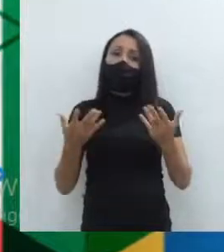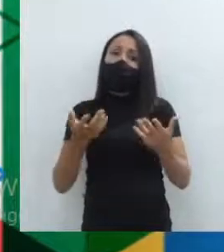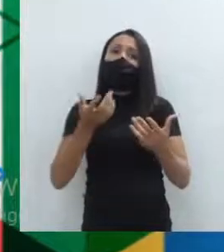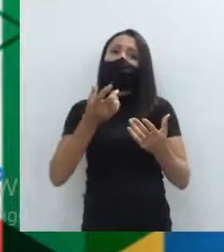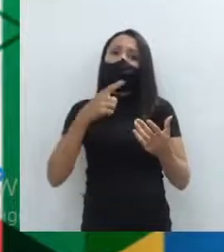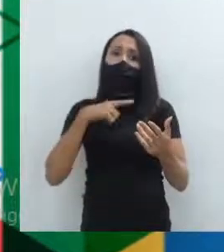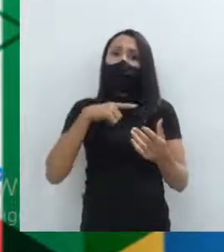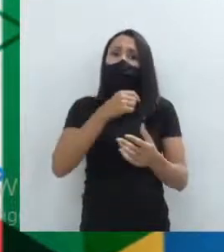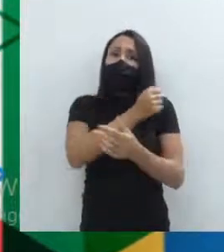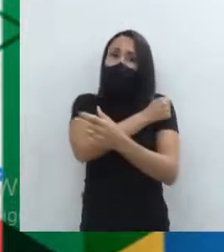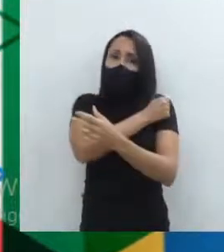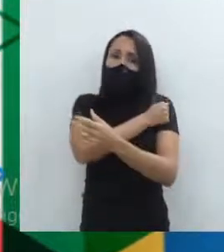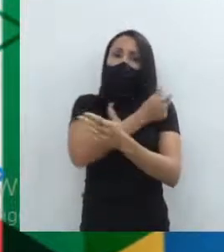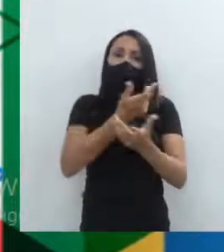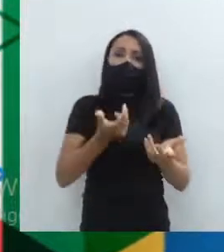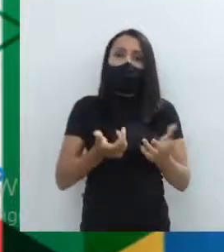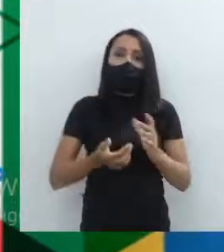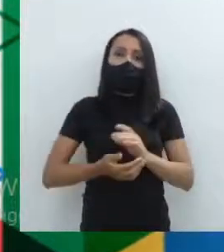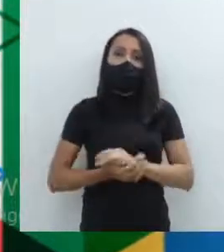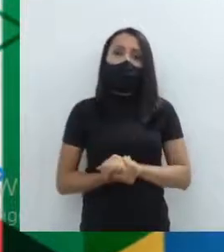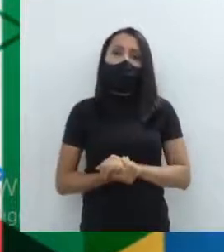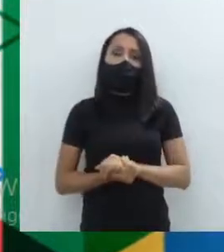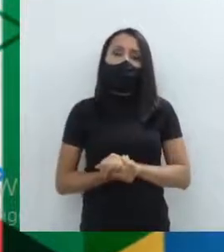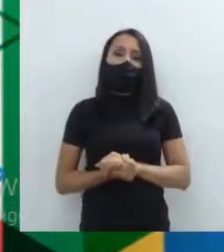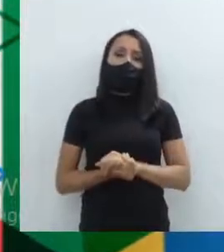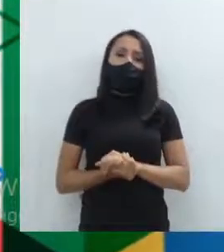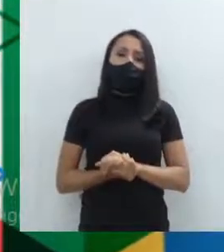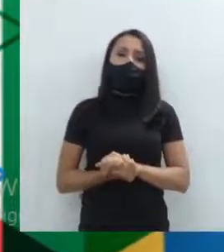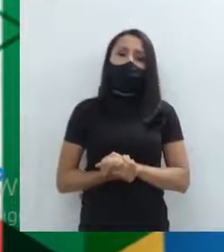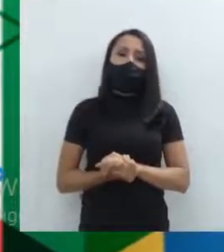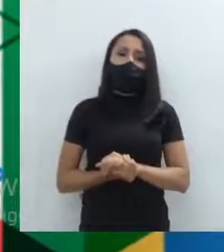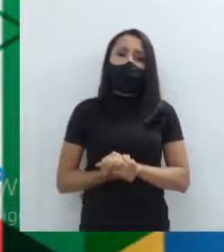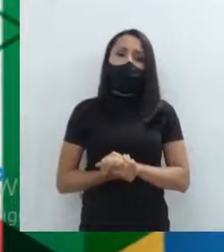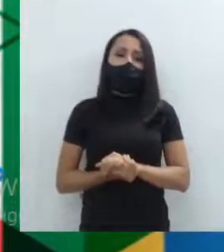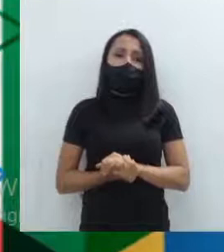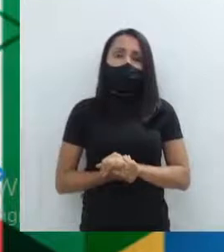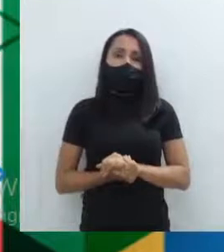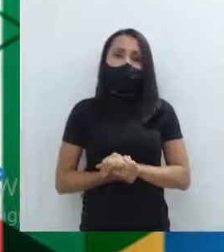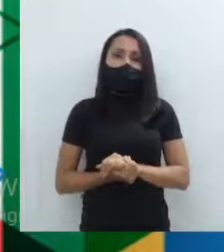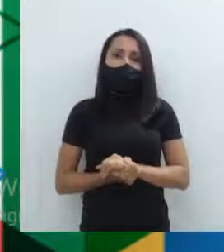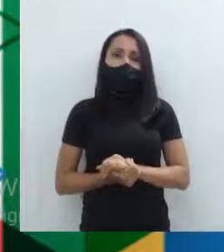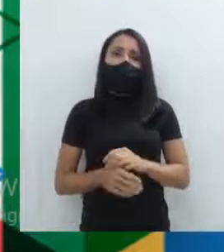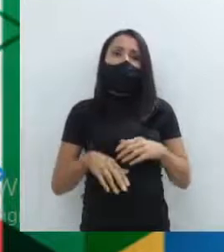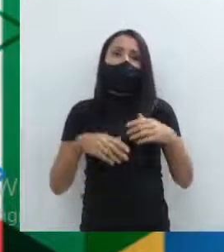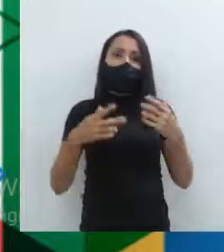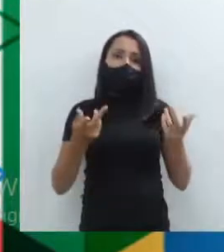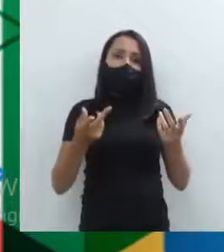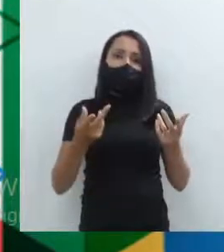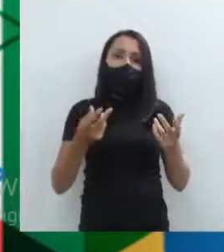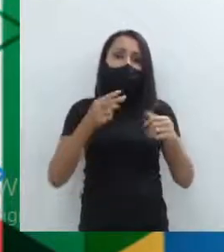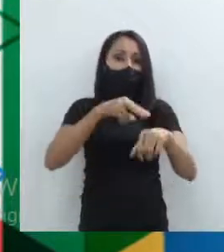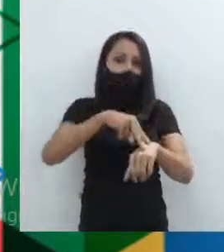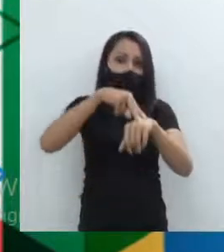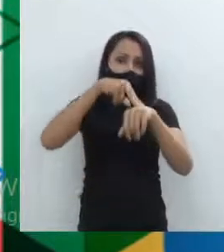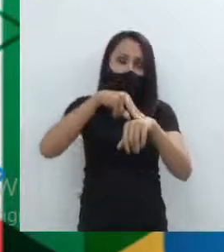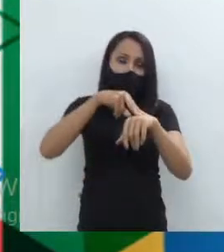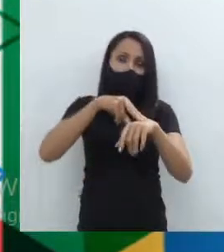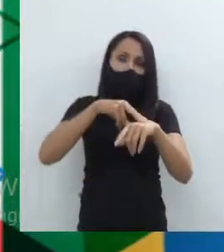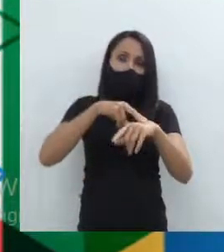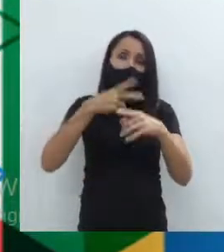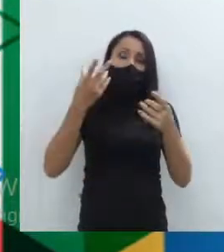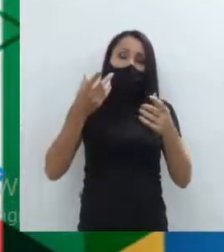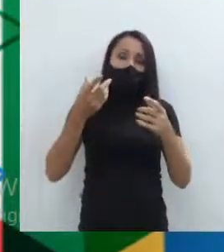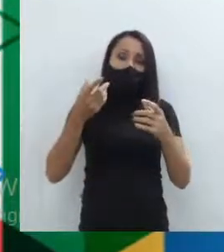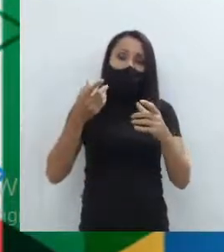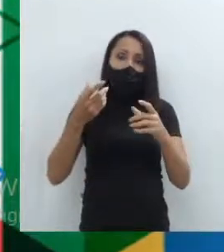né, meus estudantes, né, eu dou aula assim de forma direta, presencial e online para eles,